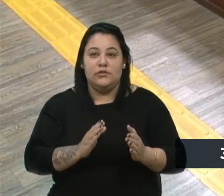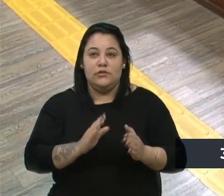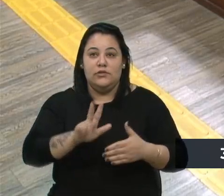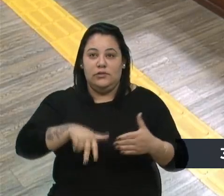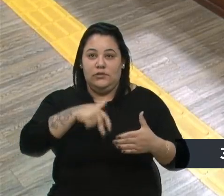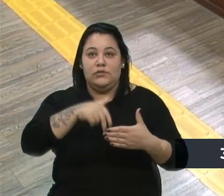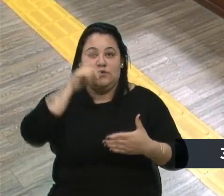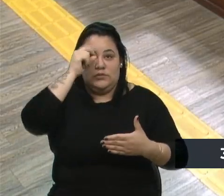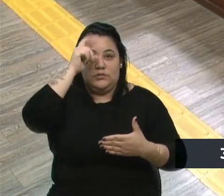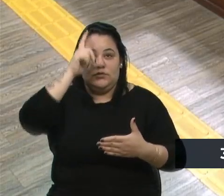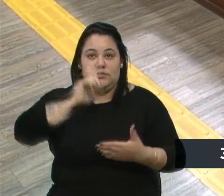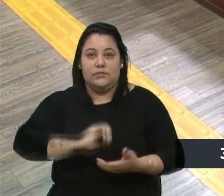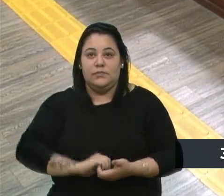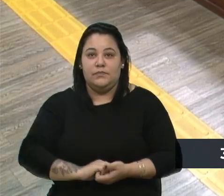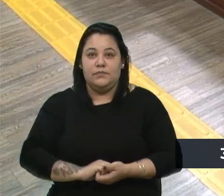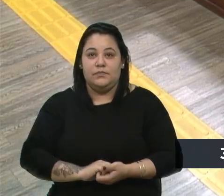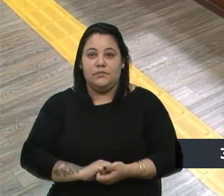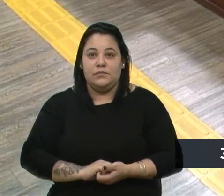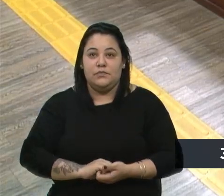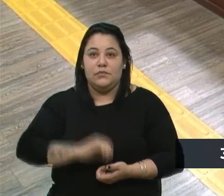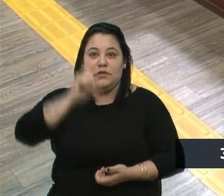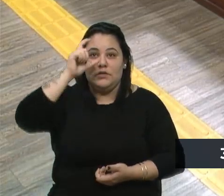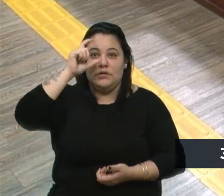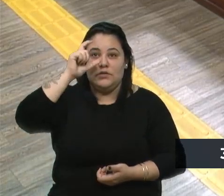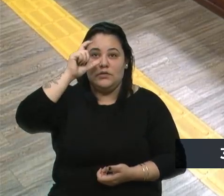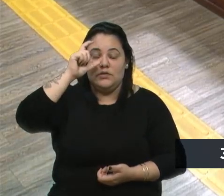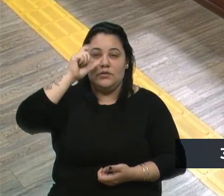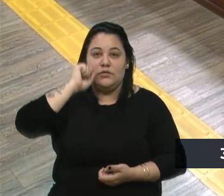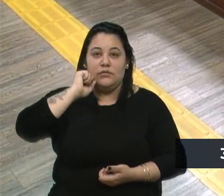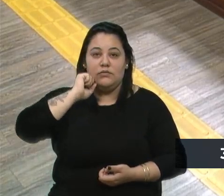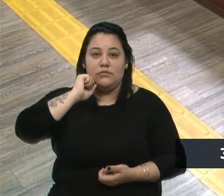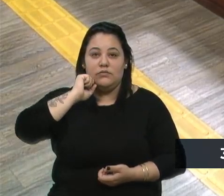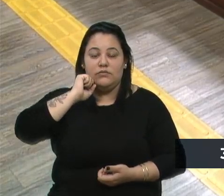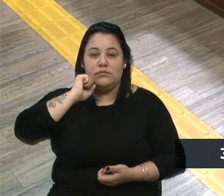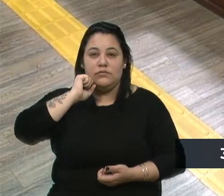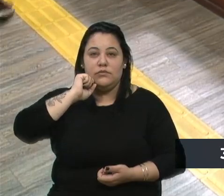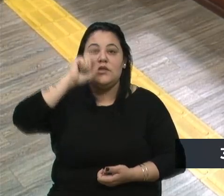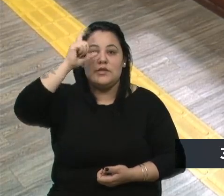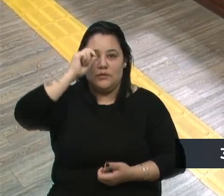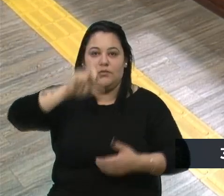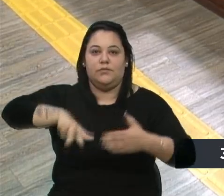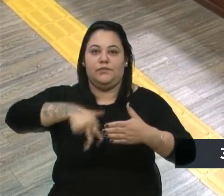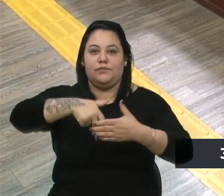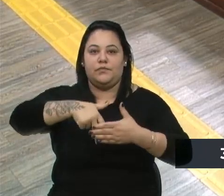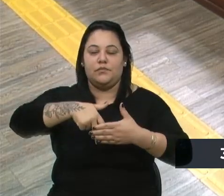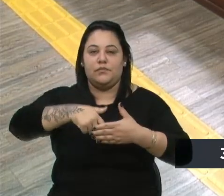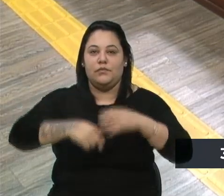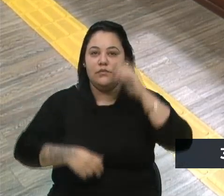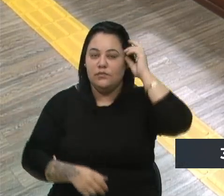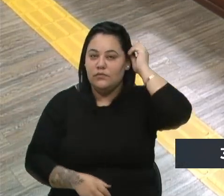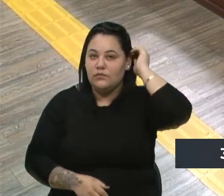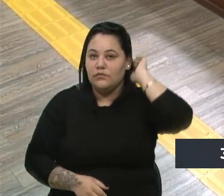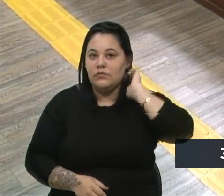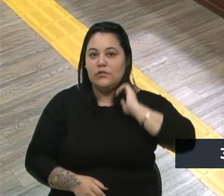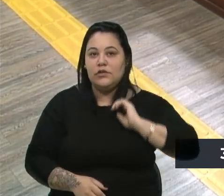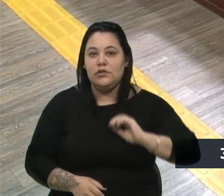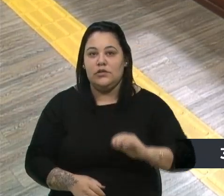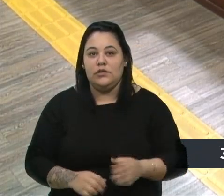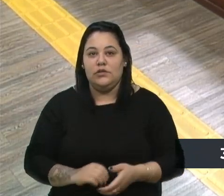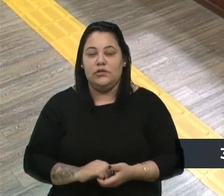Declaração de líder do PL, senhor presidente. Maurício Scalco na tribuna.